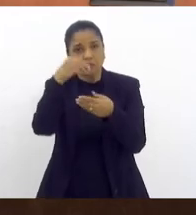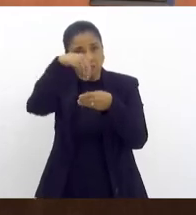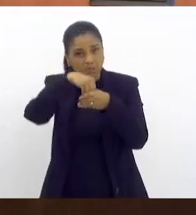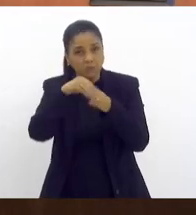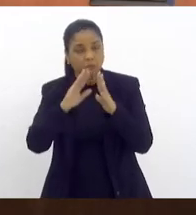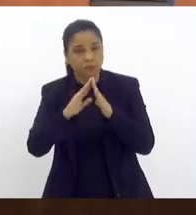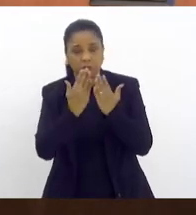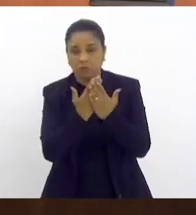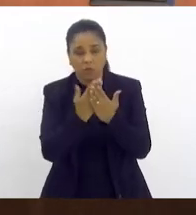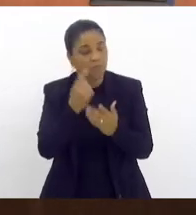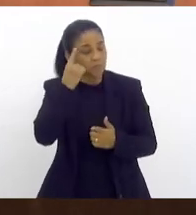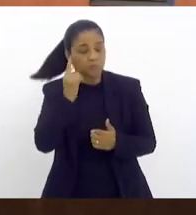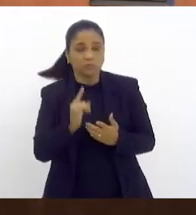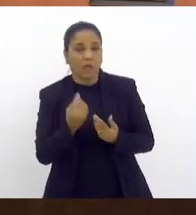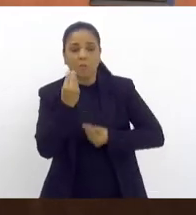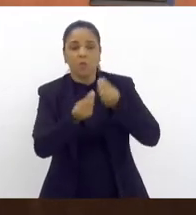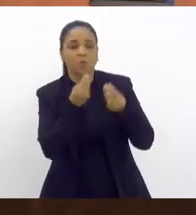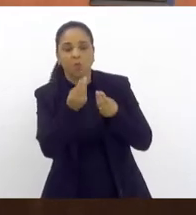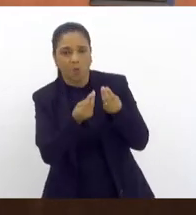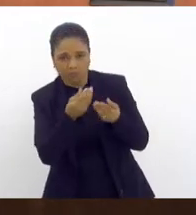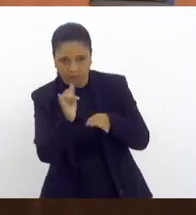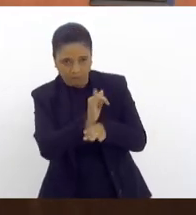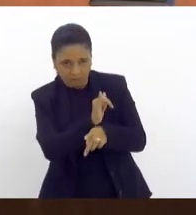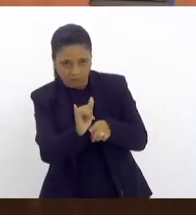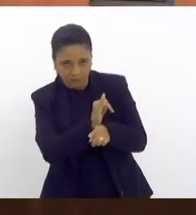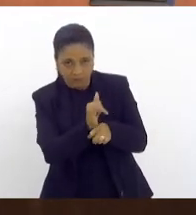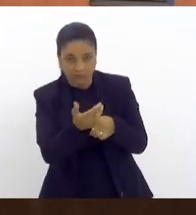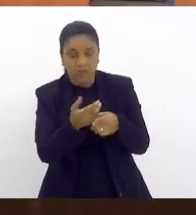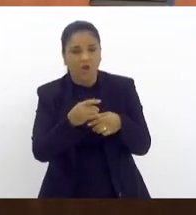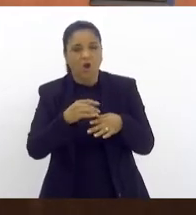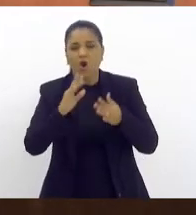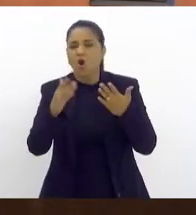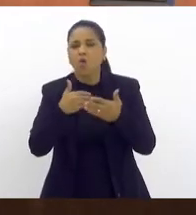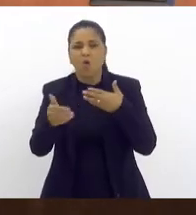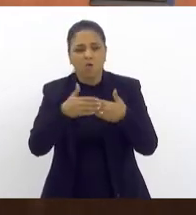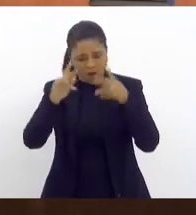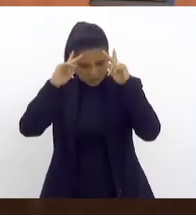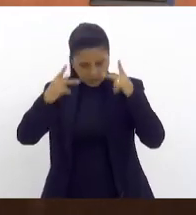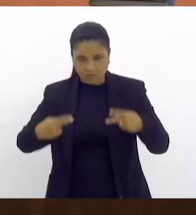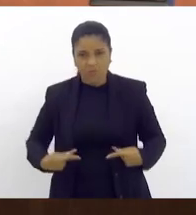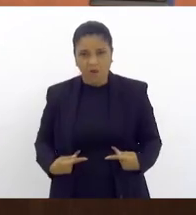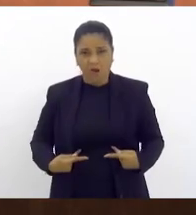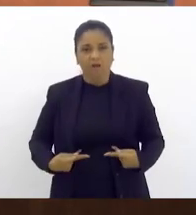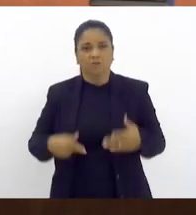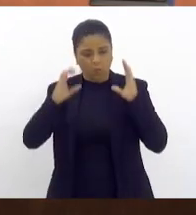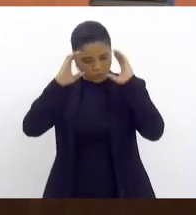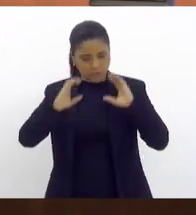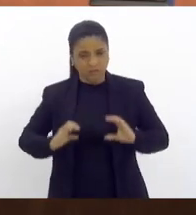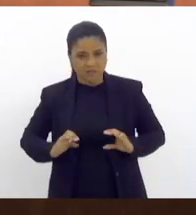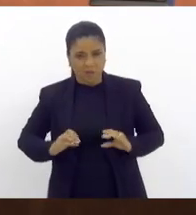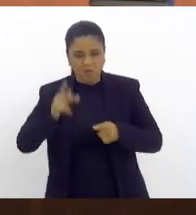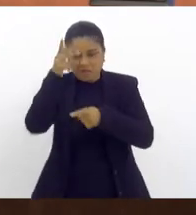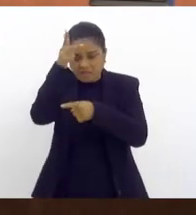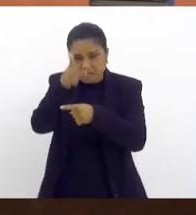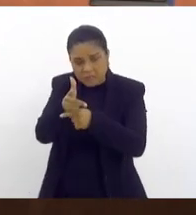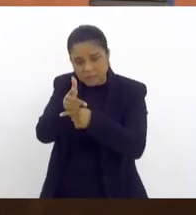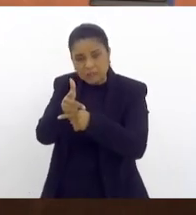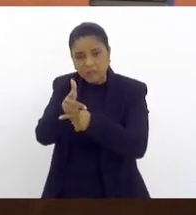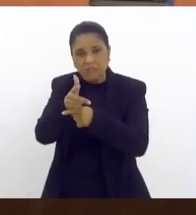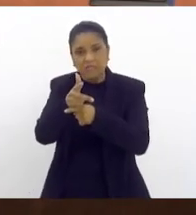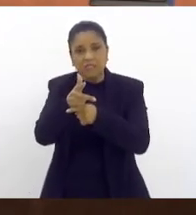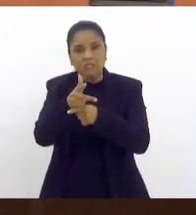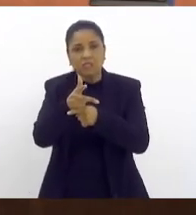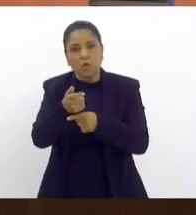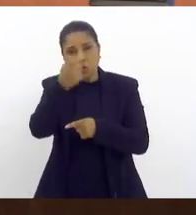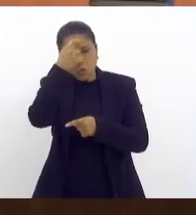outras pessoas do Entorno não sabem então qualquer tipo de ser humano qualquer tipo de de cidadão que faz um vídeo desconscientizando sobre